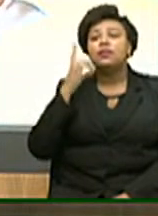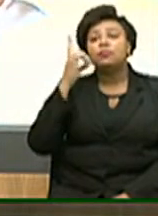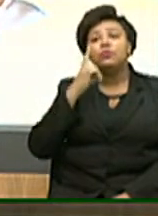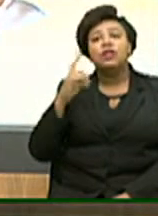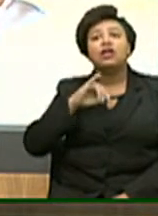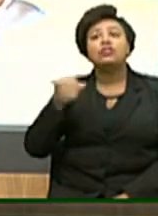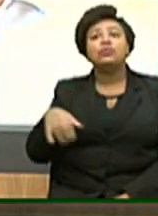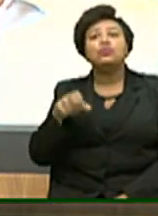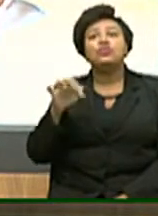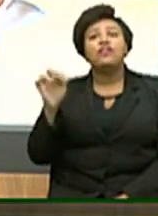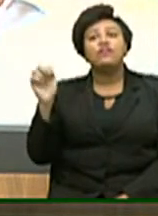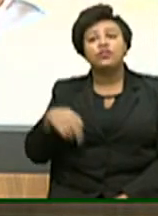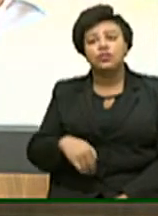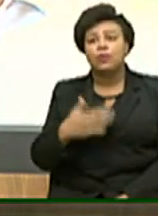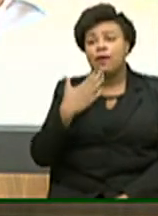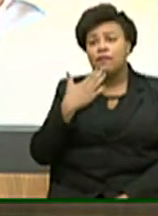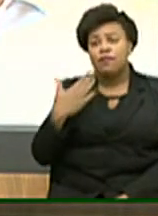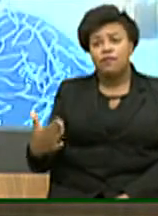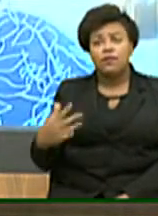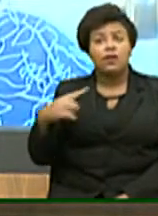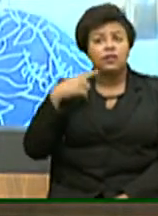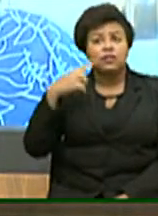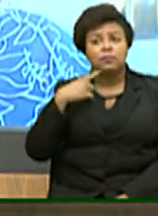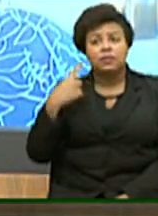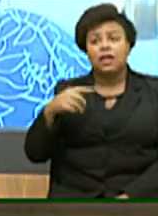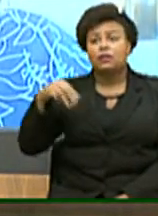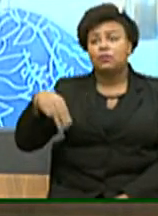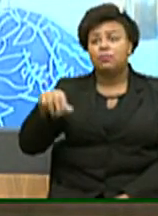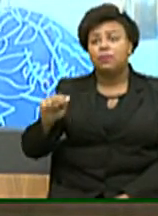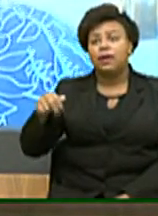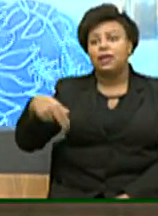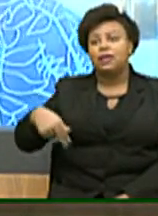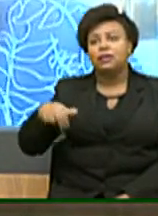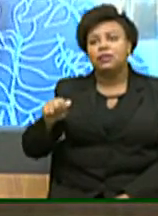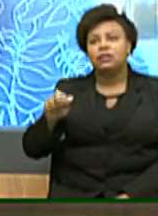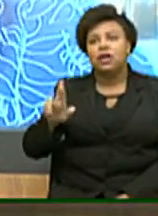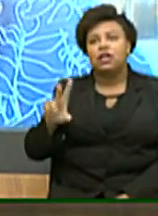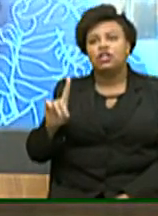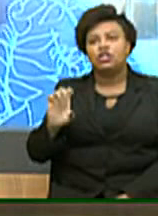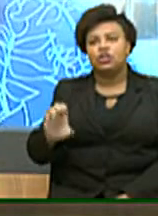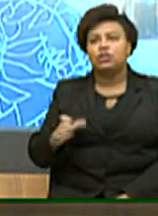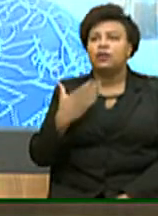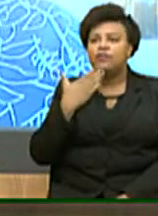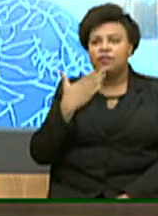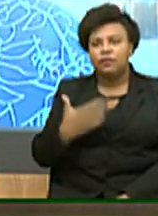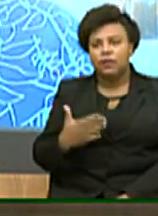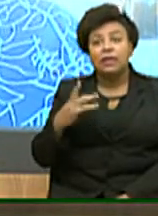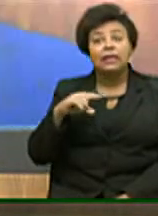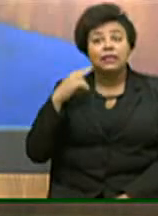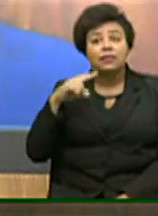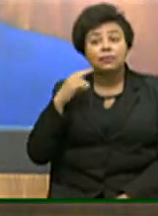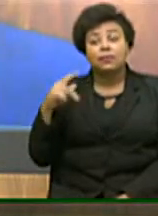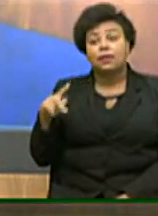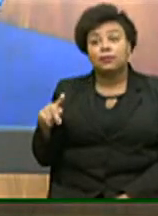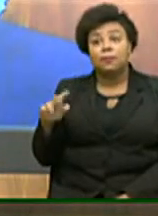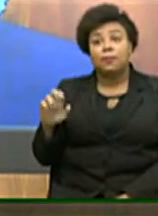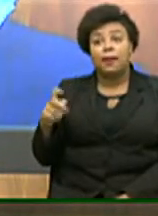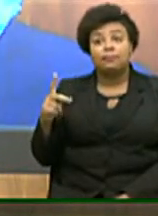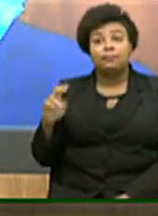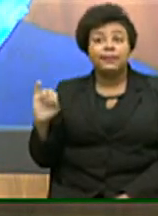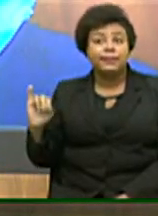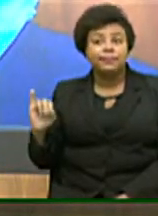Fernandes. Favorável. Deputado Luiz Fernando Mainardi. Favorável. Deputado Pepe